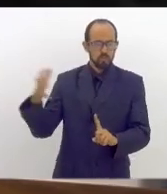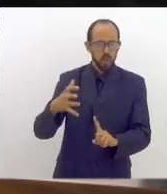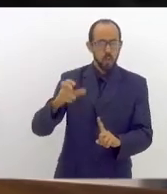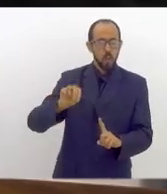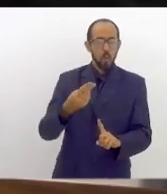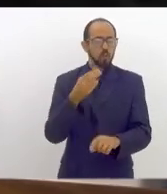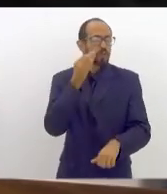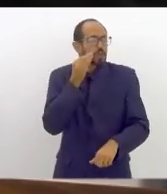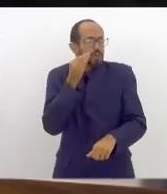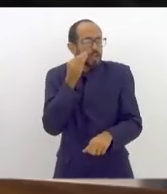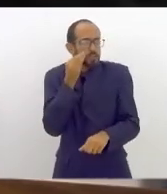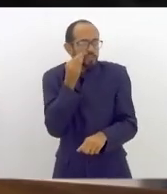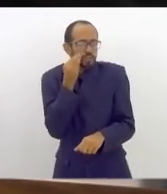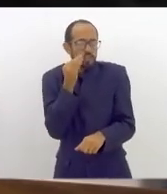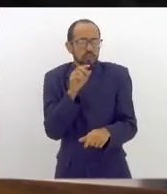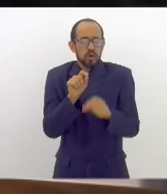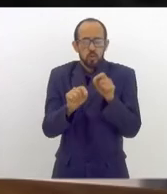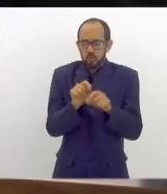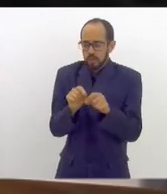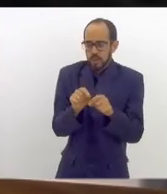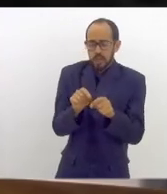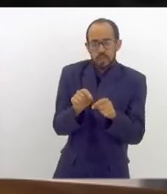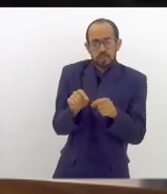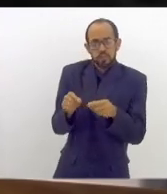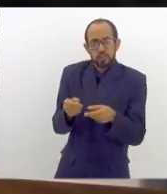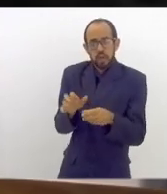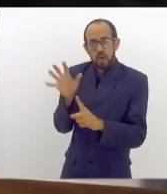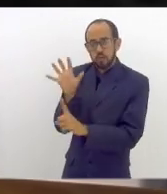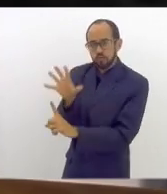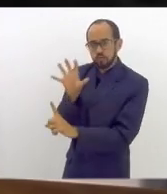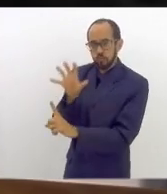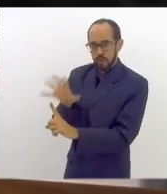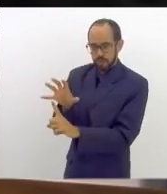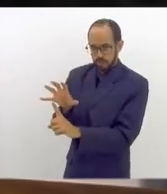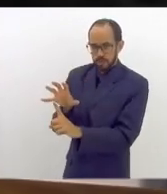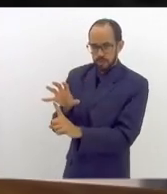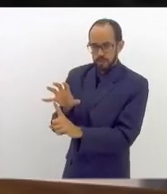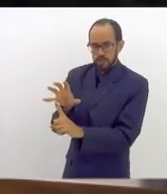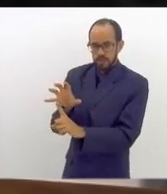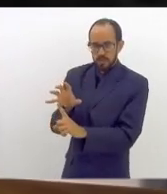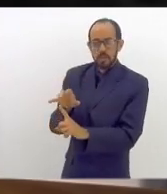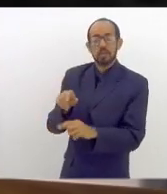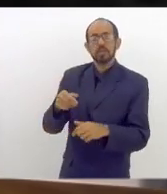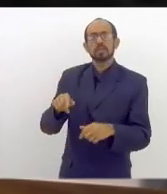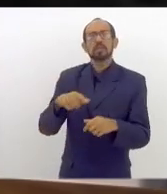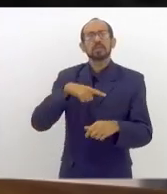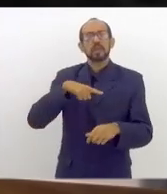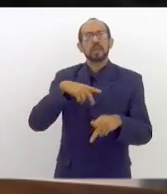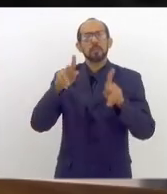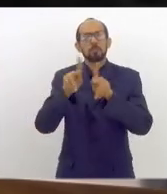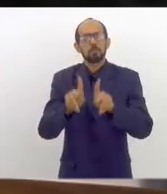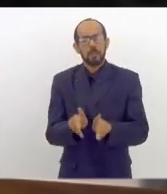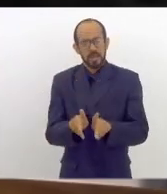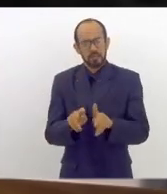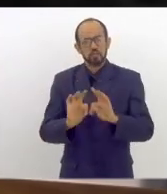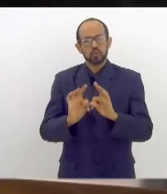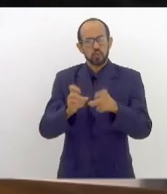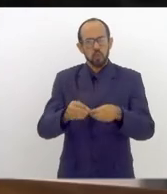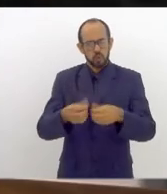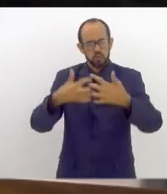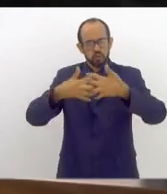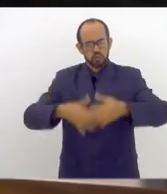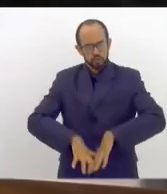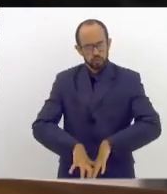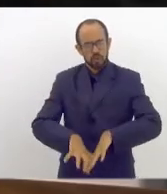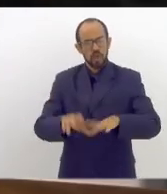ingerência de um no outro e por outro lado coexistir em paz Trabalhando dentro das